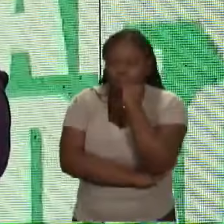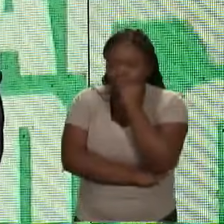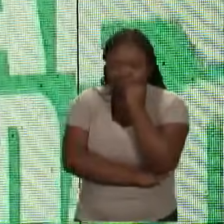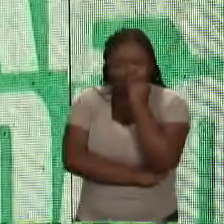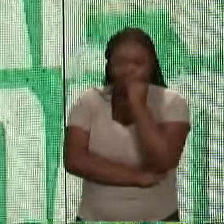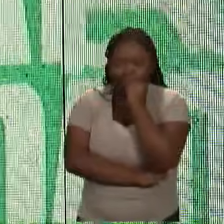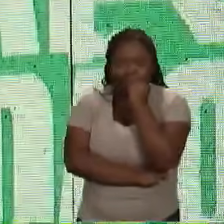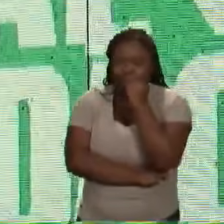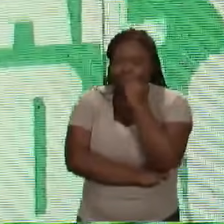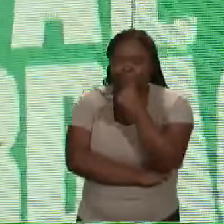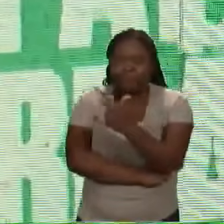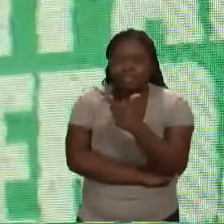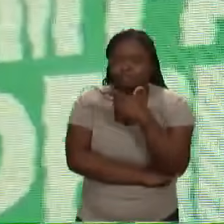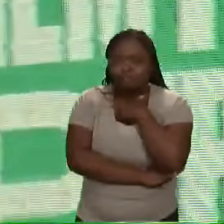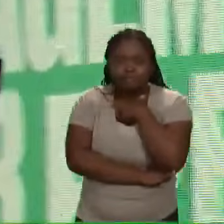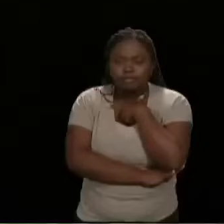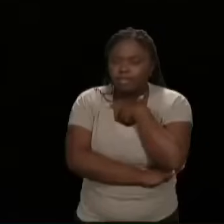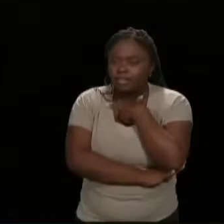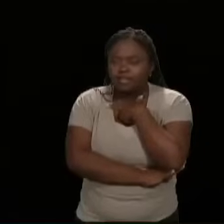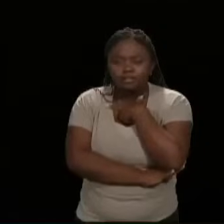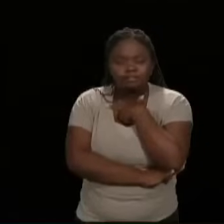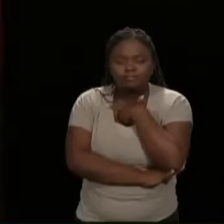gente, que coisa feia.